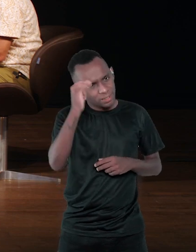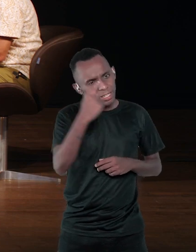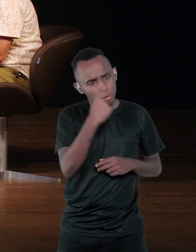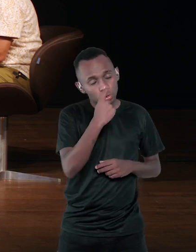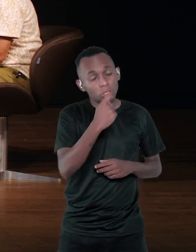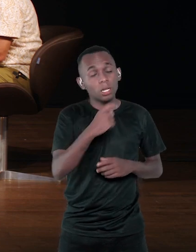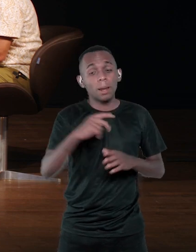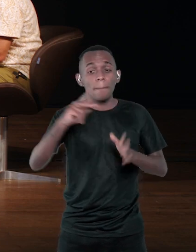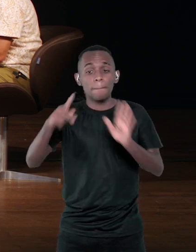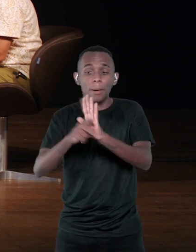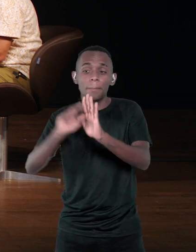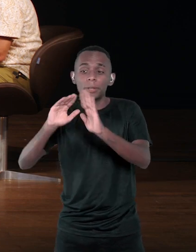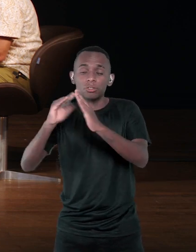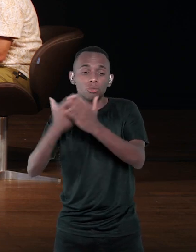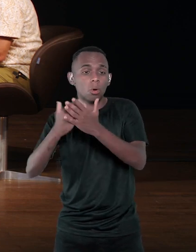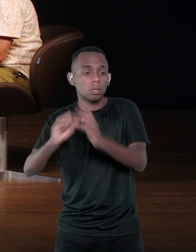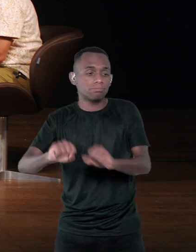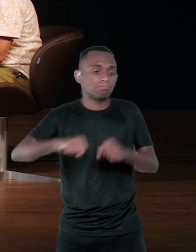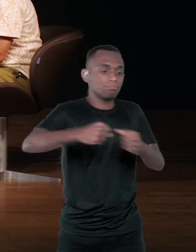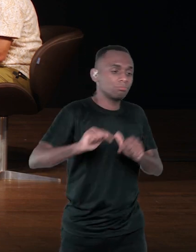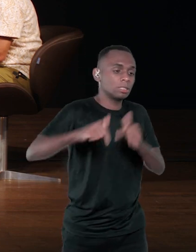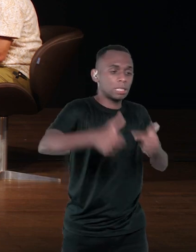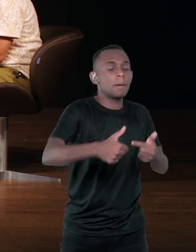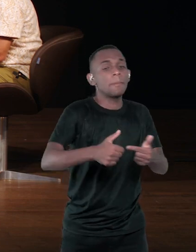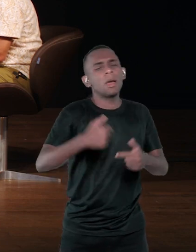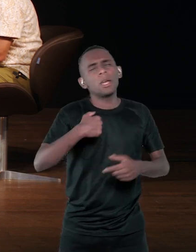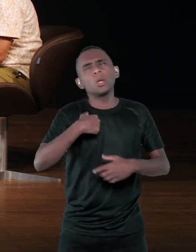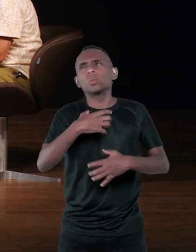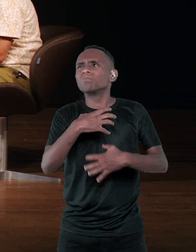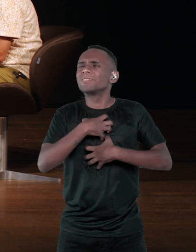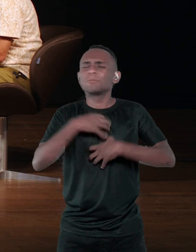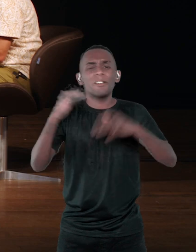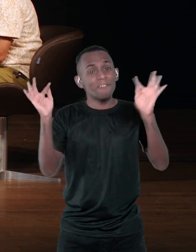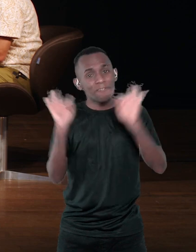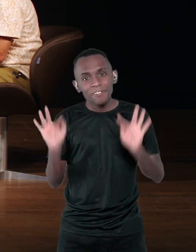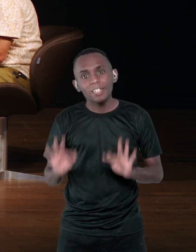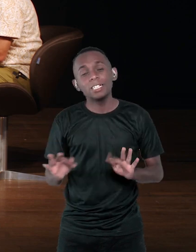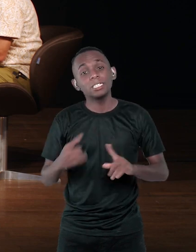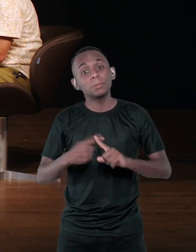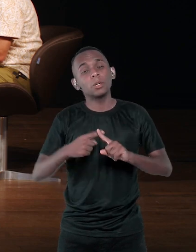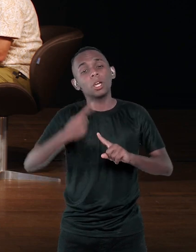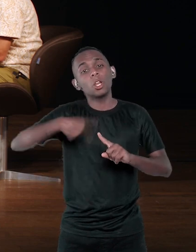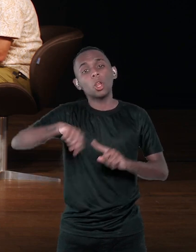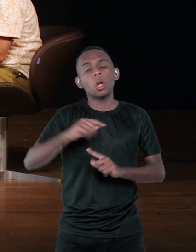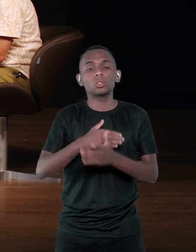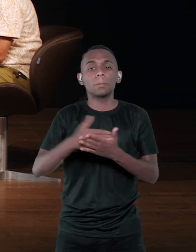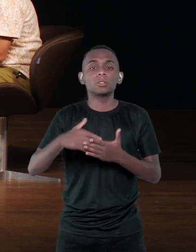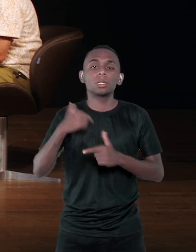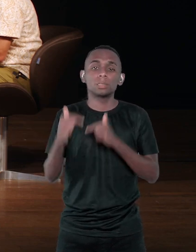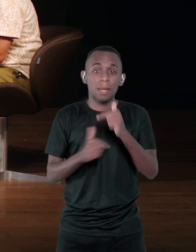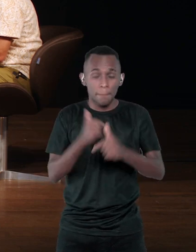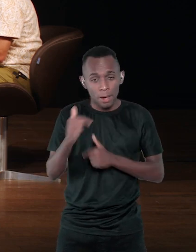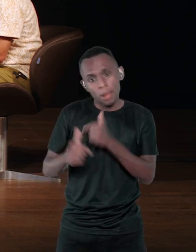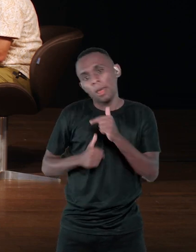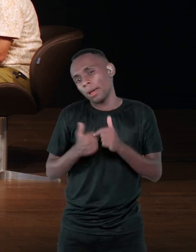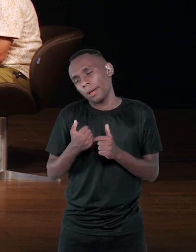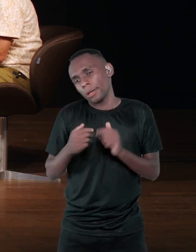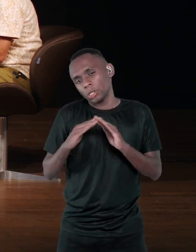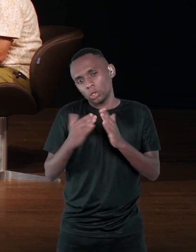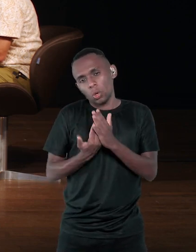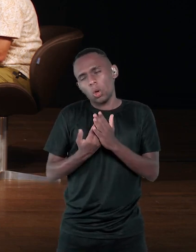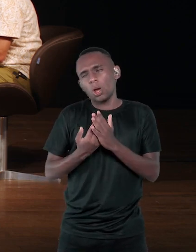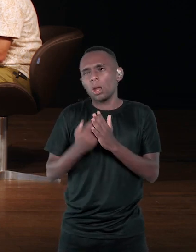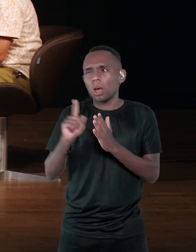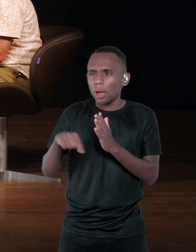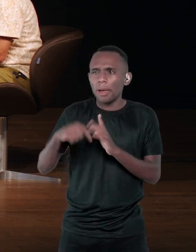feliz com isso. Eu estou muito feliz, porque, para minha surpresa, a gente começou a trabalhar com as escolas daqui no final de